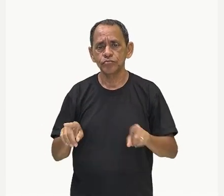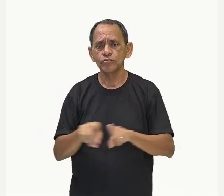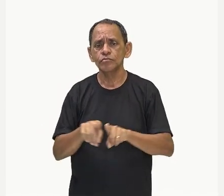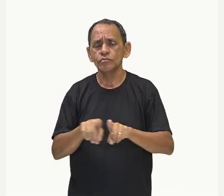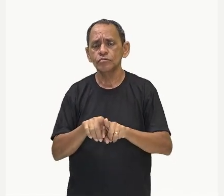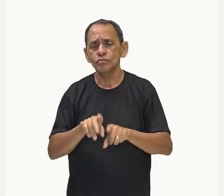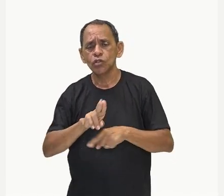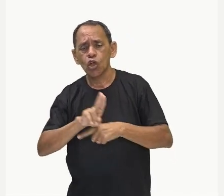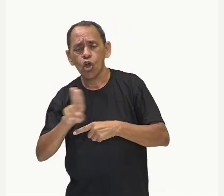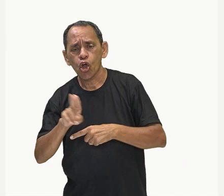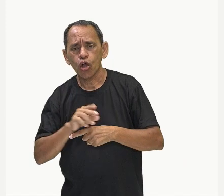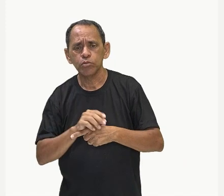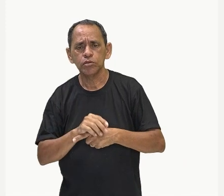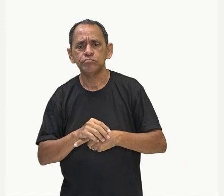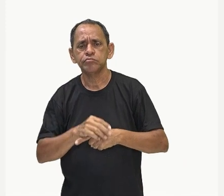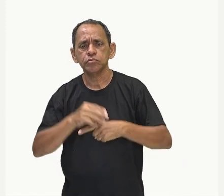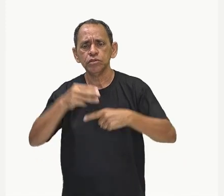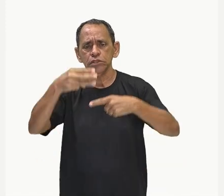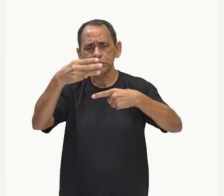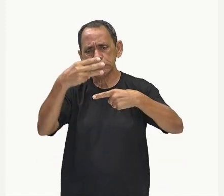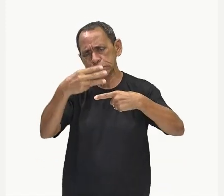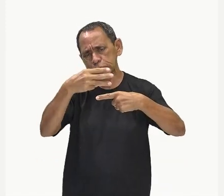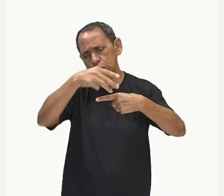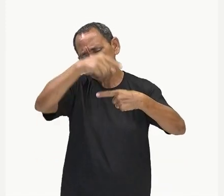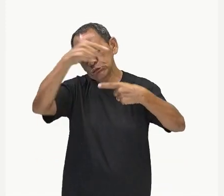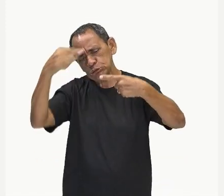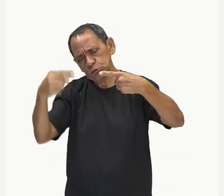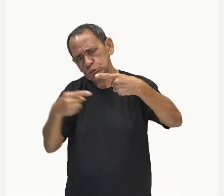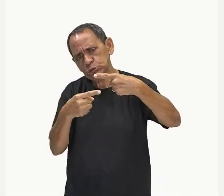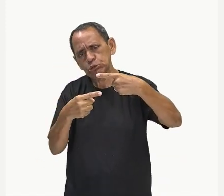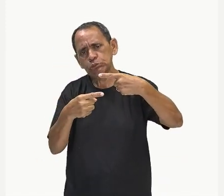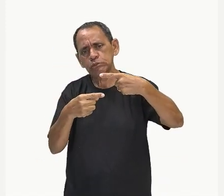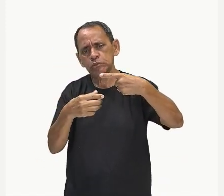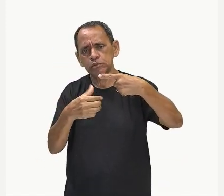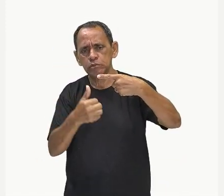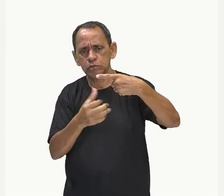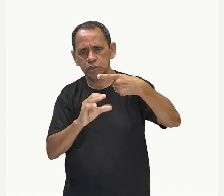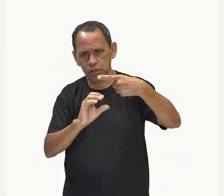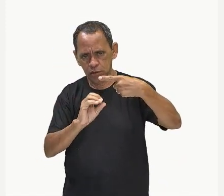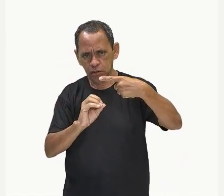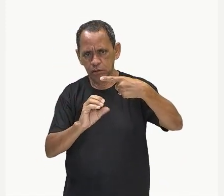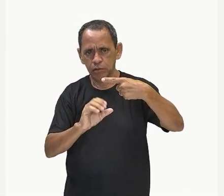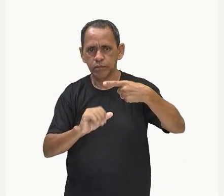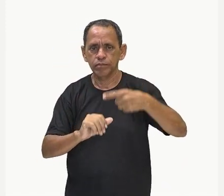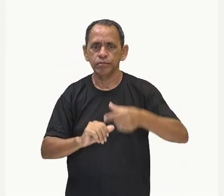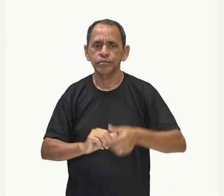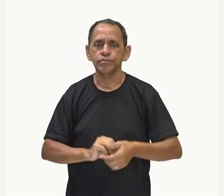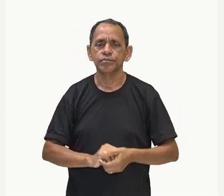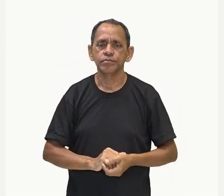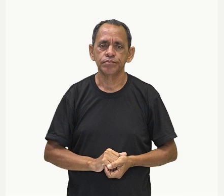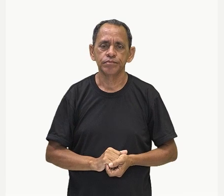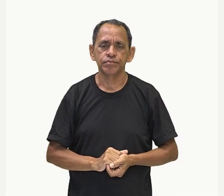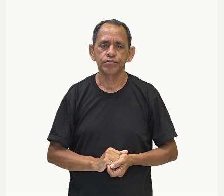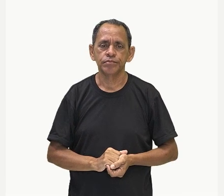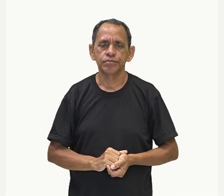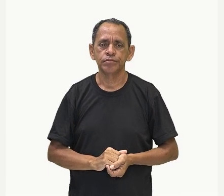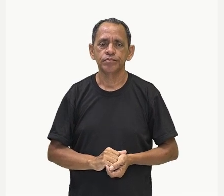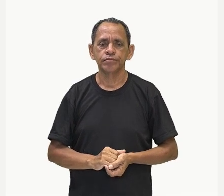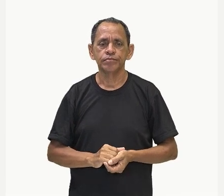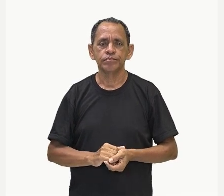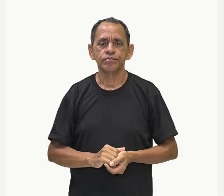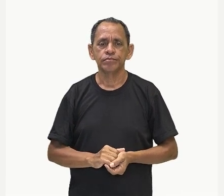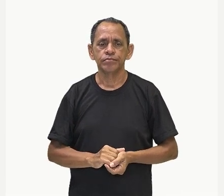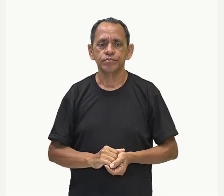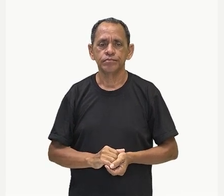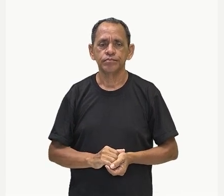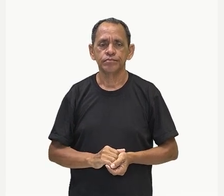chamar, às vezes, de 3 sobre 10. Tudo bem? Então, aqui é 3 décimos.